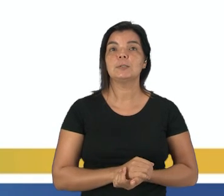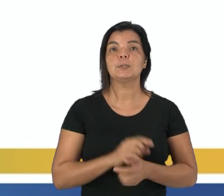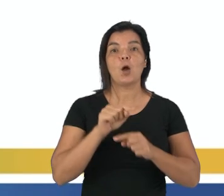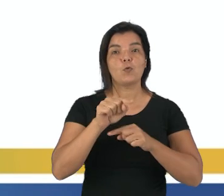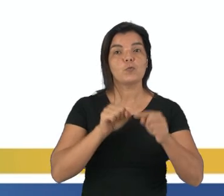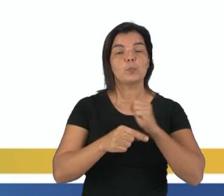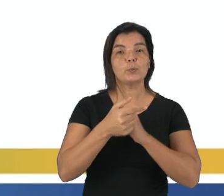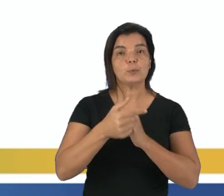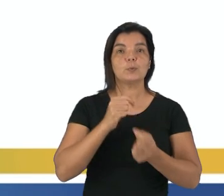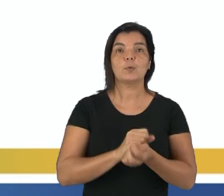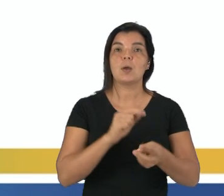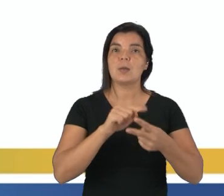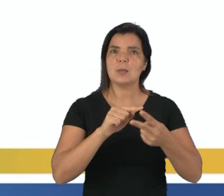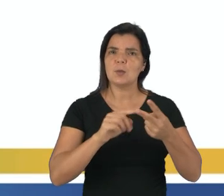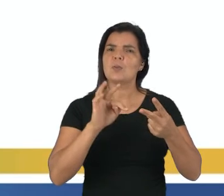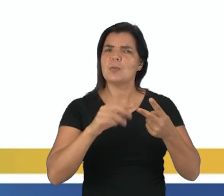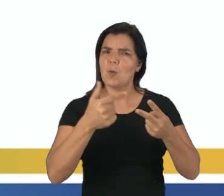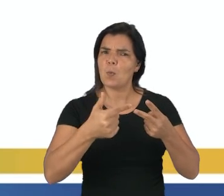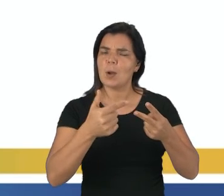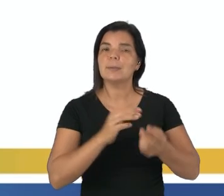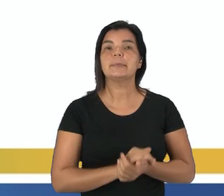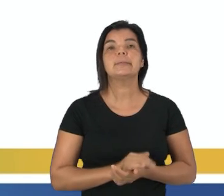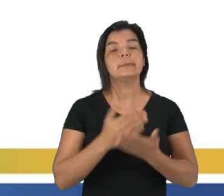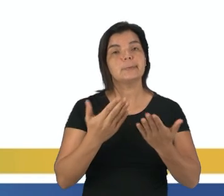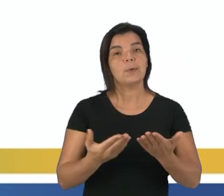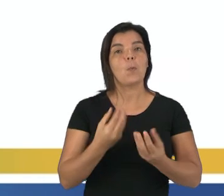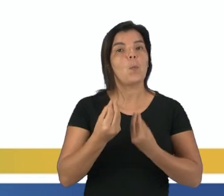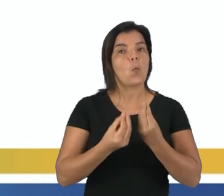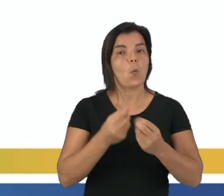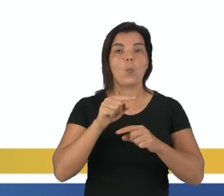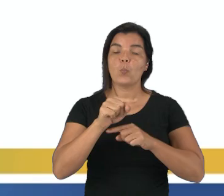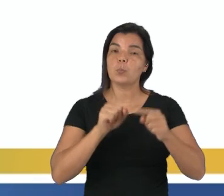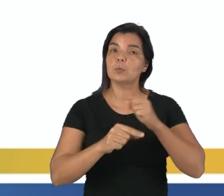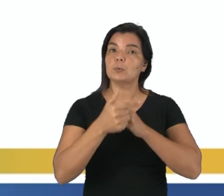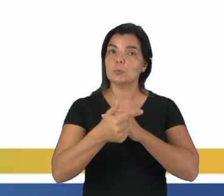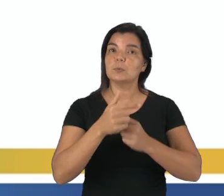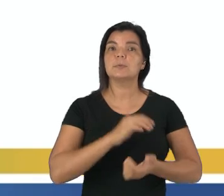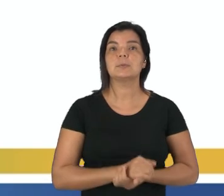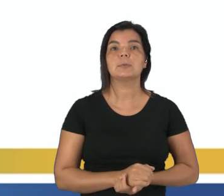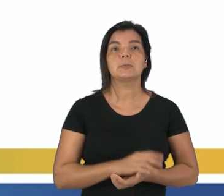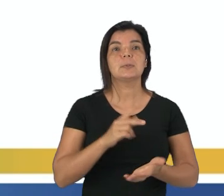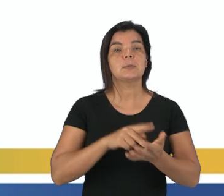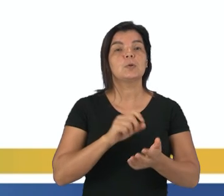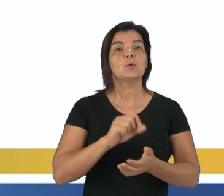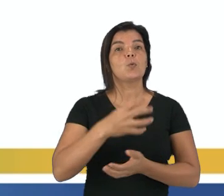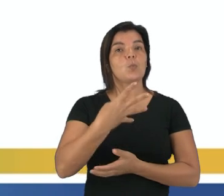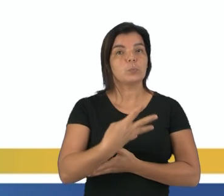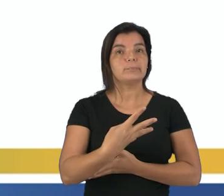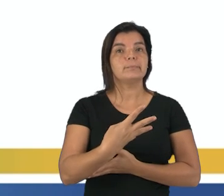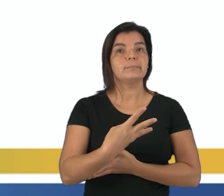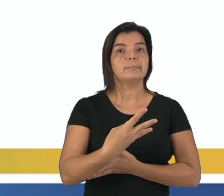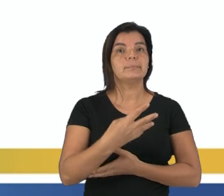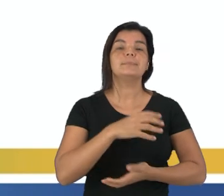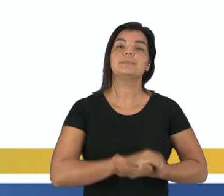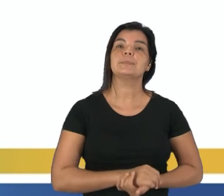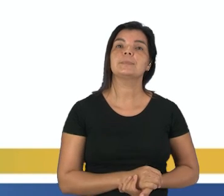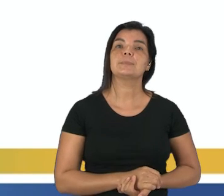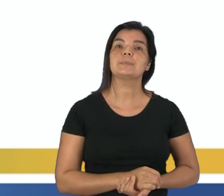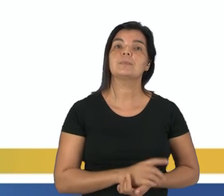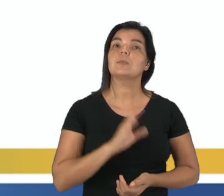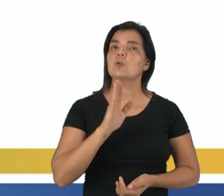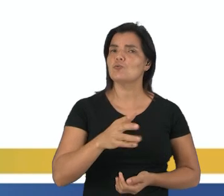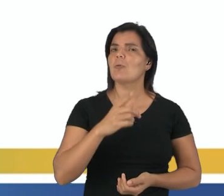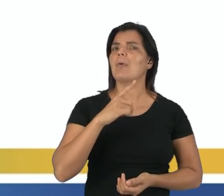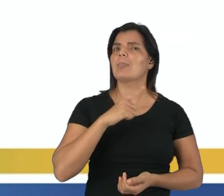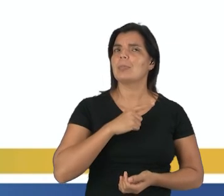por 2. Então, tem 2t quadrado. Então, como esse 2 foi dividido por 2, então, na verdade, são 4, né? Aí eu já